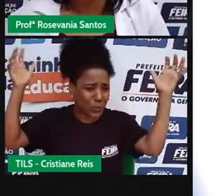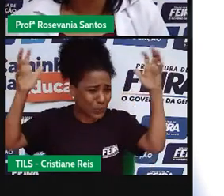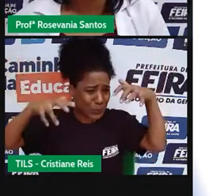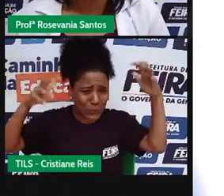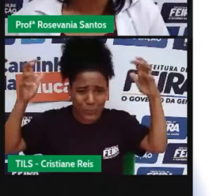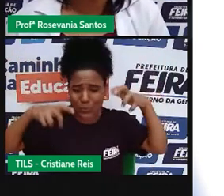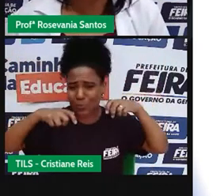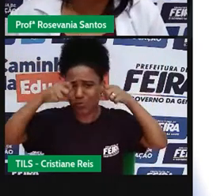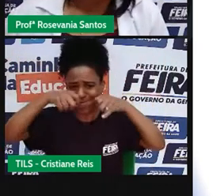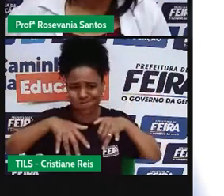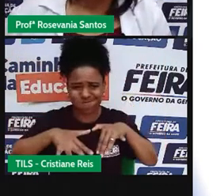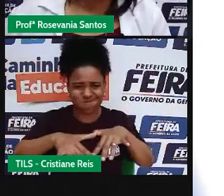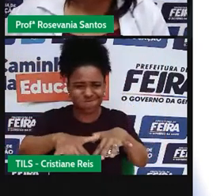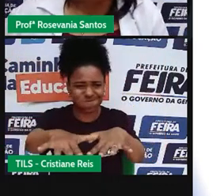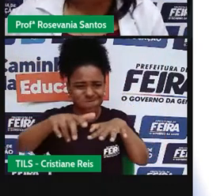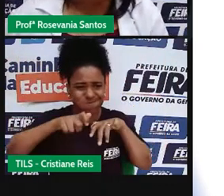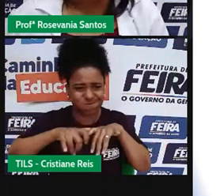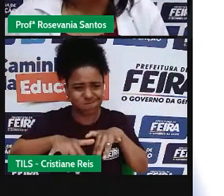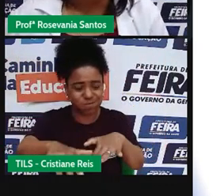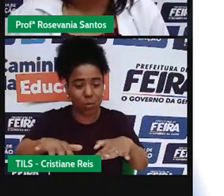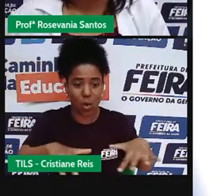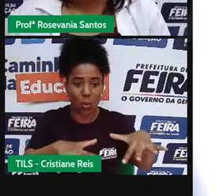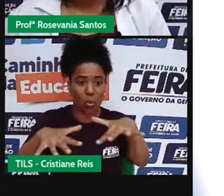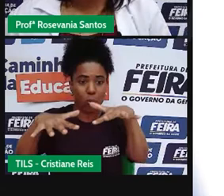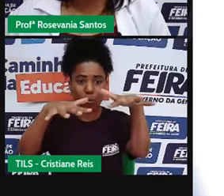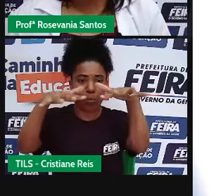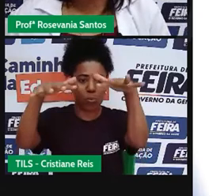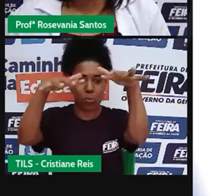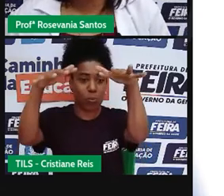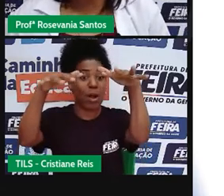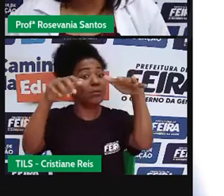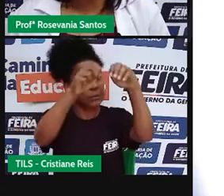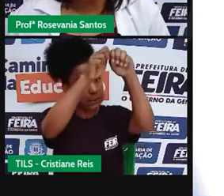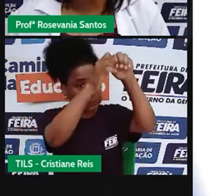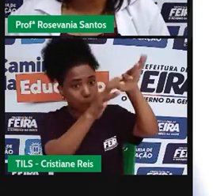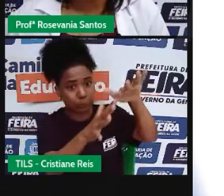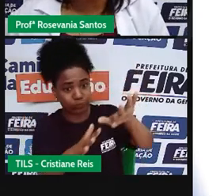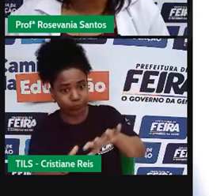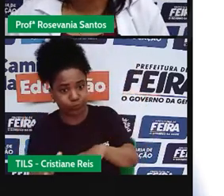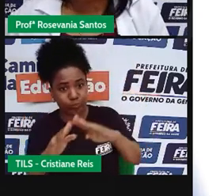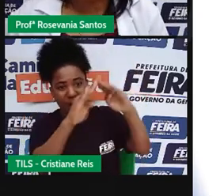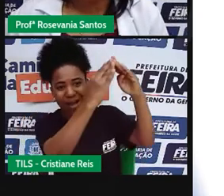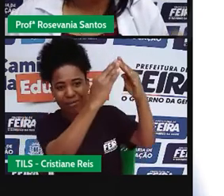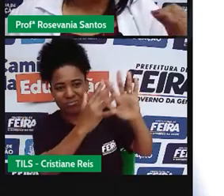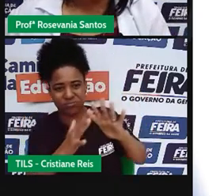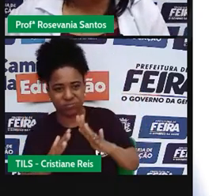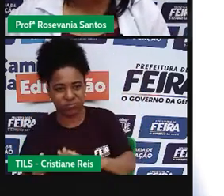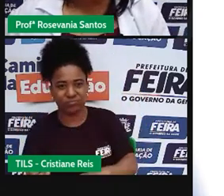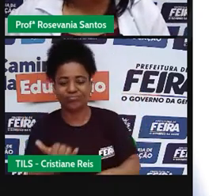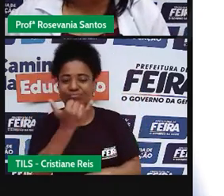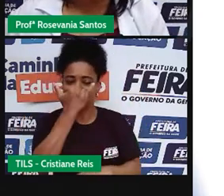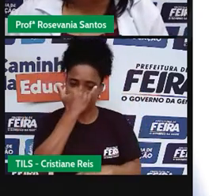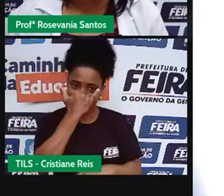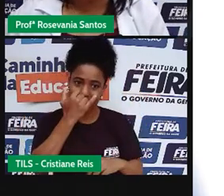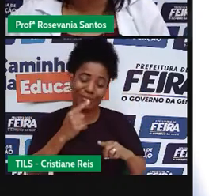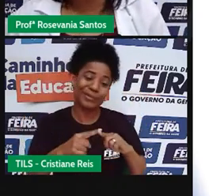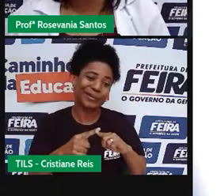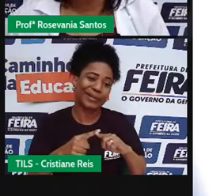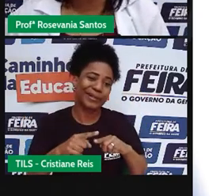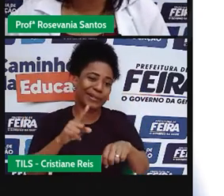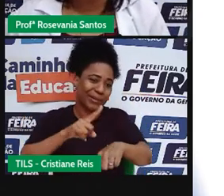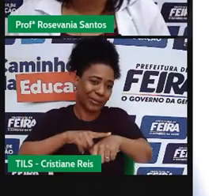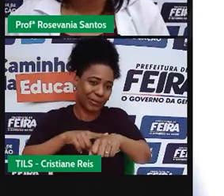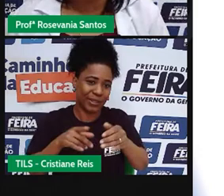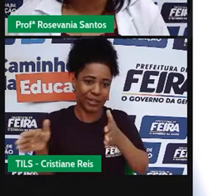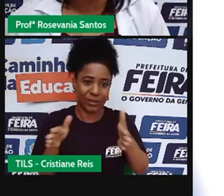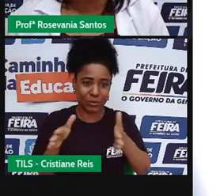todos esses problemas que a gente observa nos noticiários. Por quê? Porque chove muito no período do verão. E essa é uma característica de